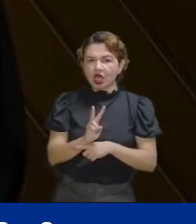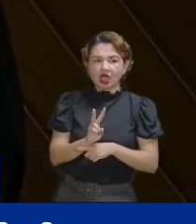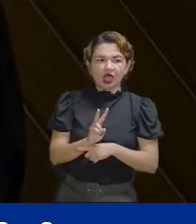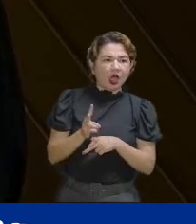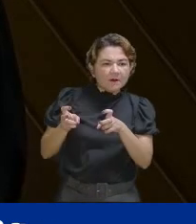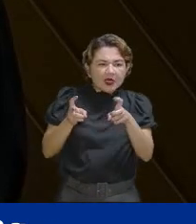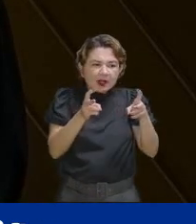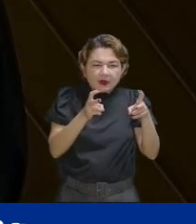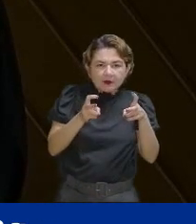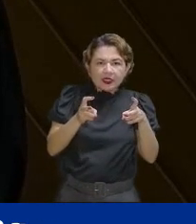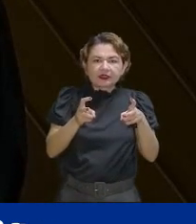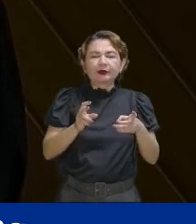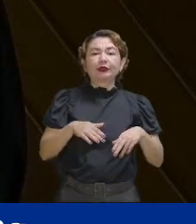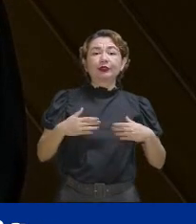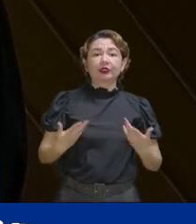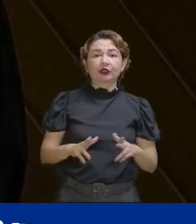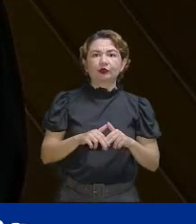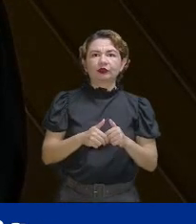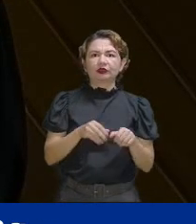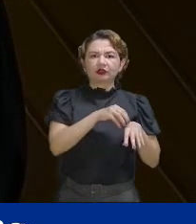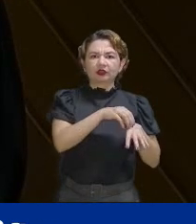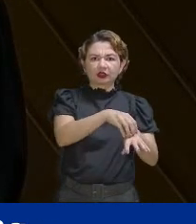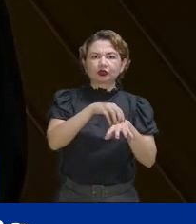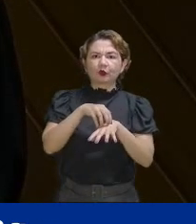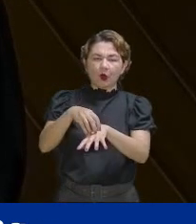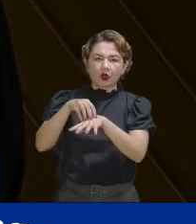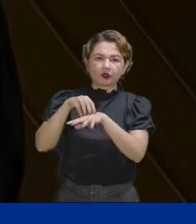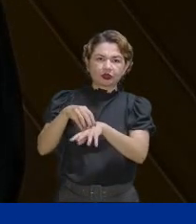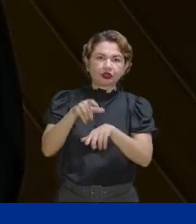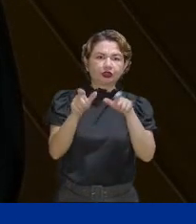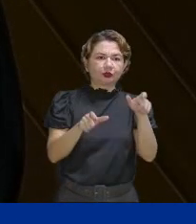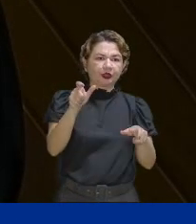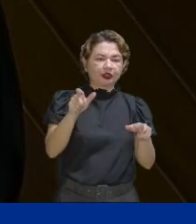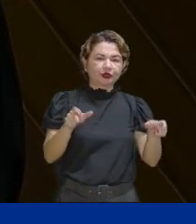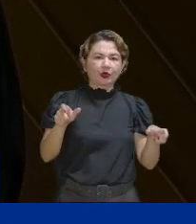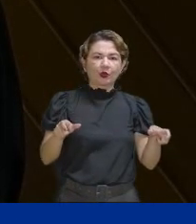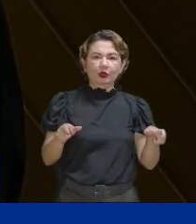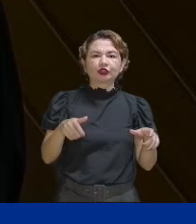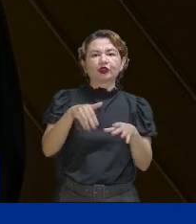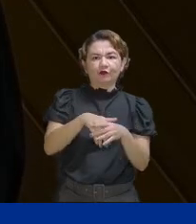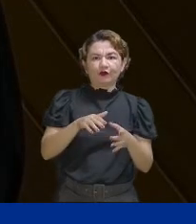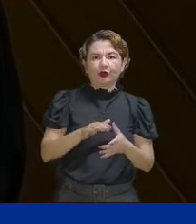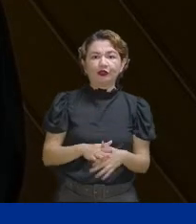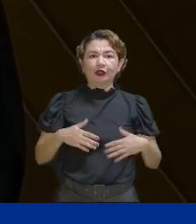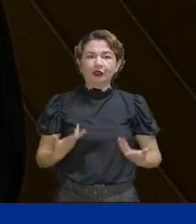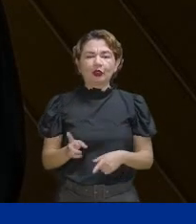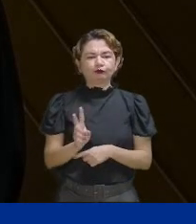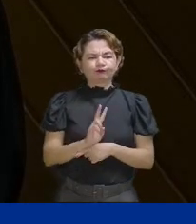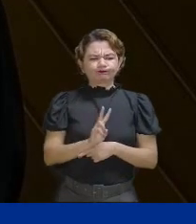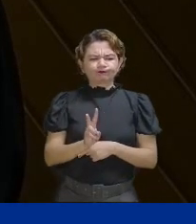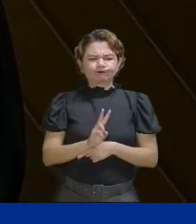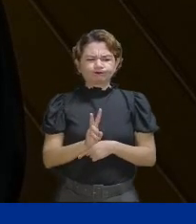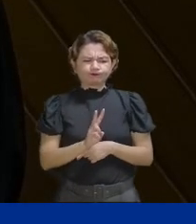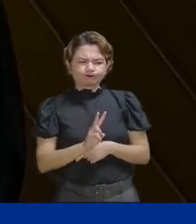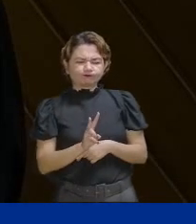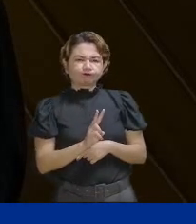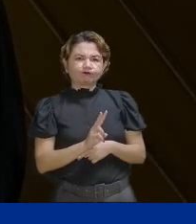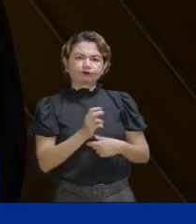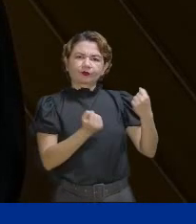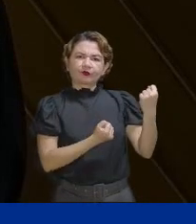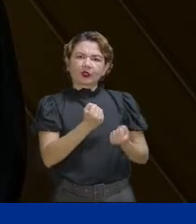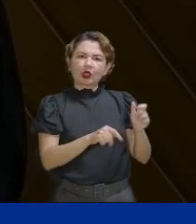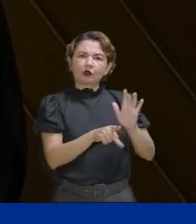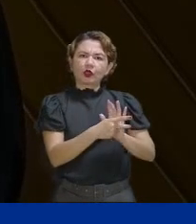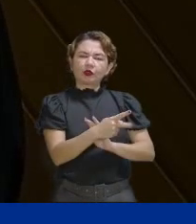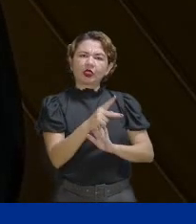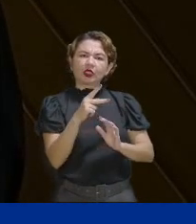uma vez identificado o possível transporte ilícito de eleitores, passou-se a monitorar o veículo conduzido por